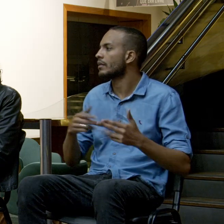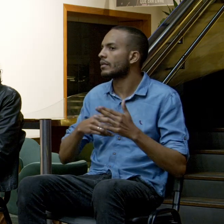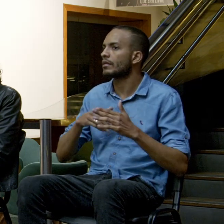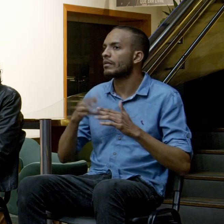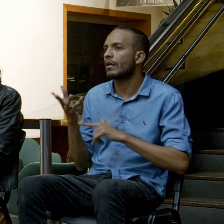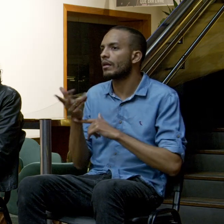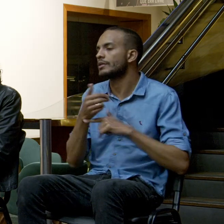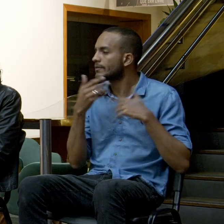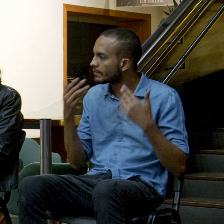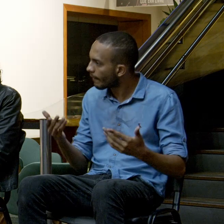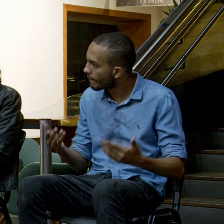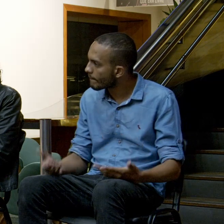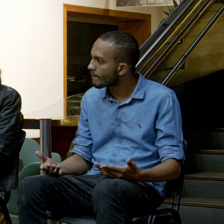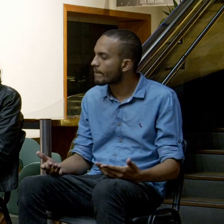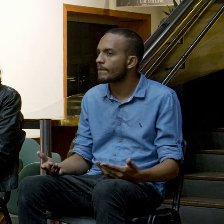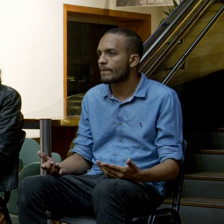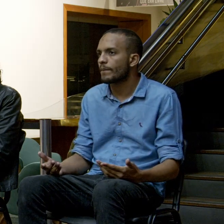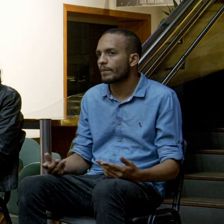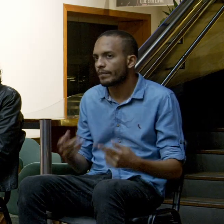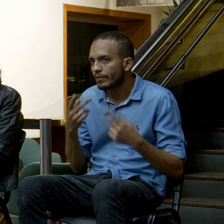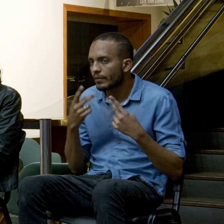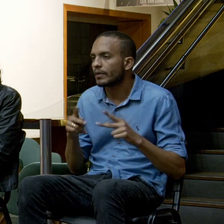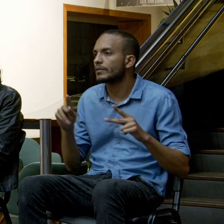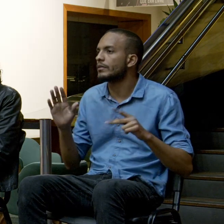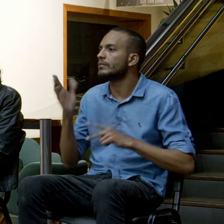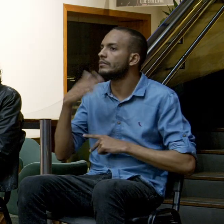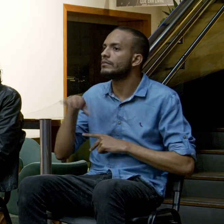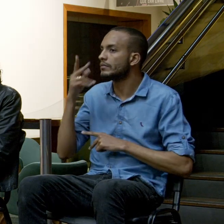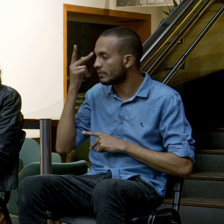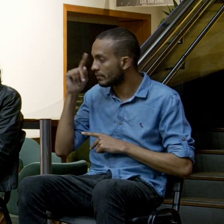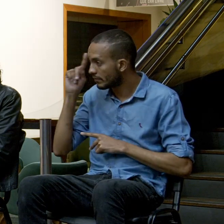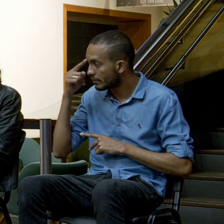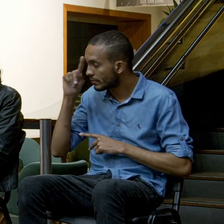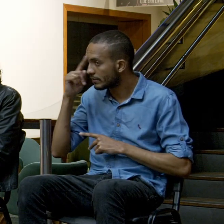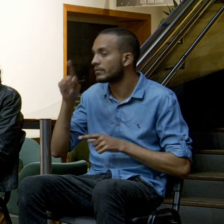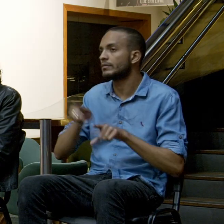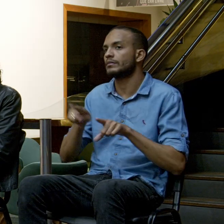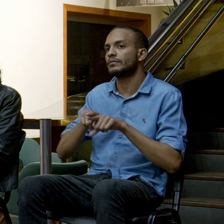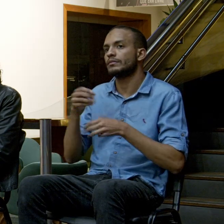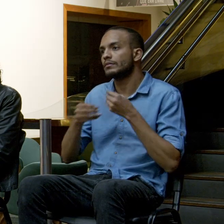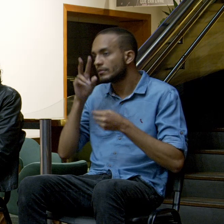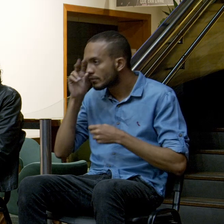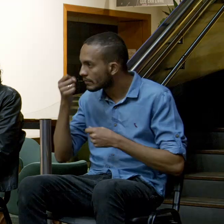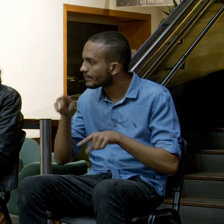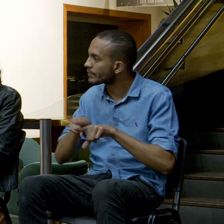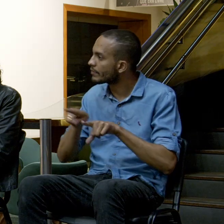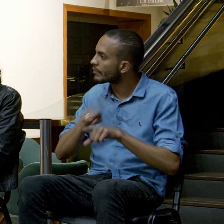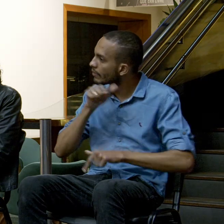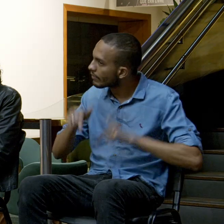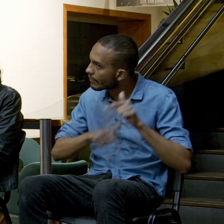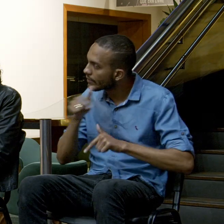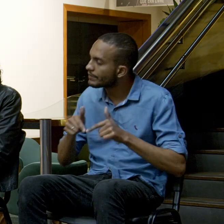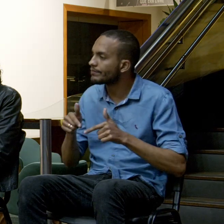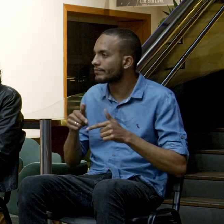assim. Então, essa situação de uma dúvida como potência, como matéria de